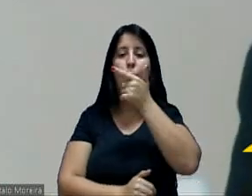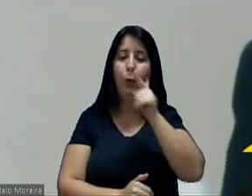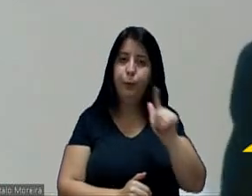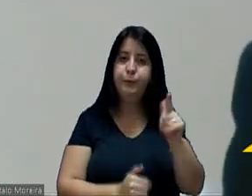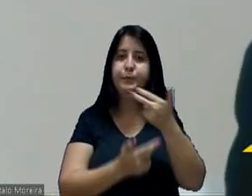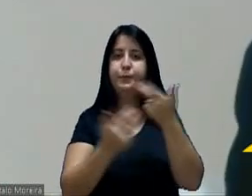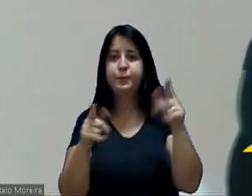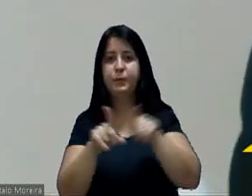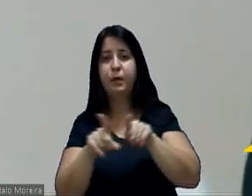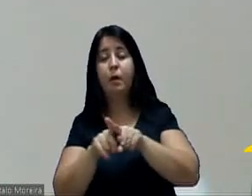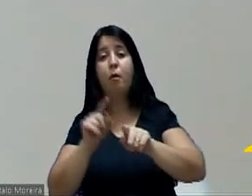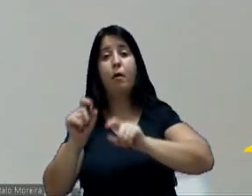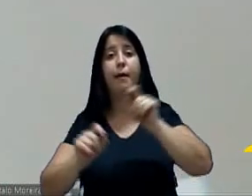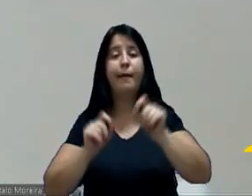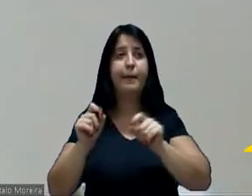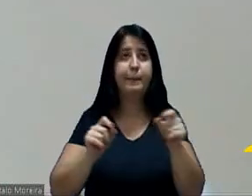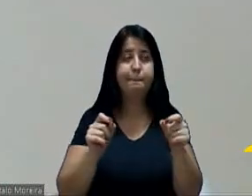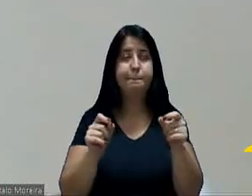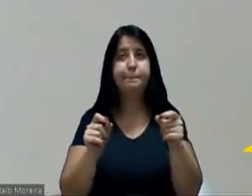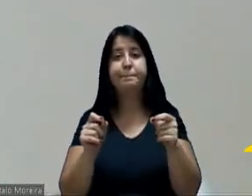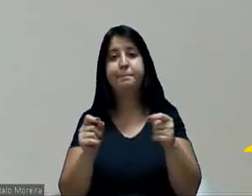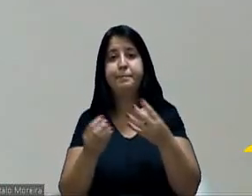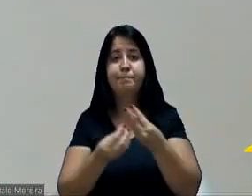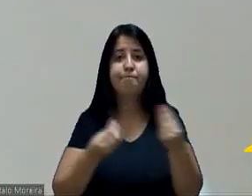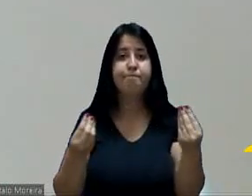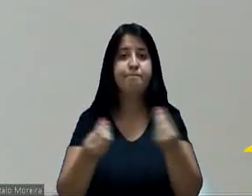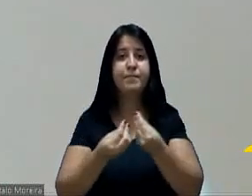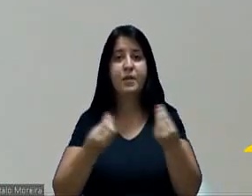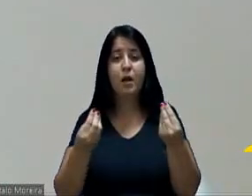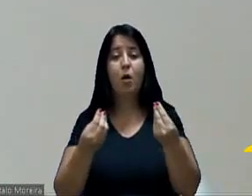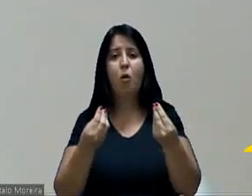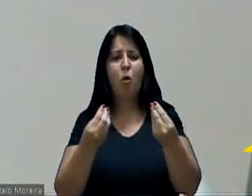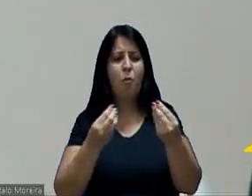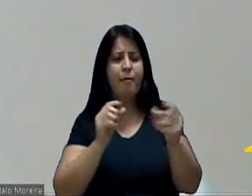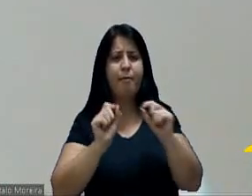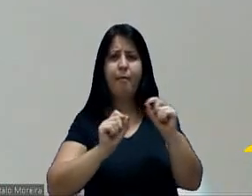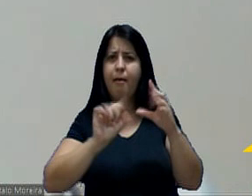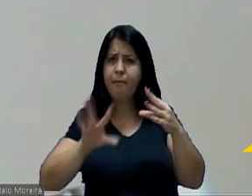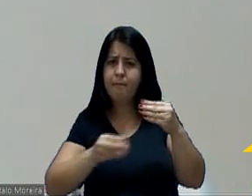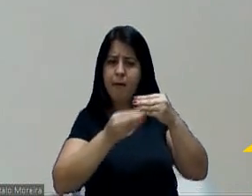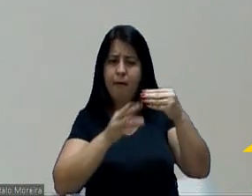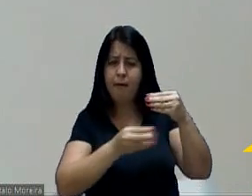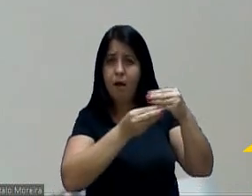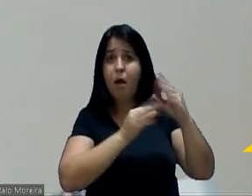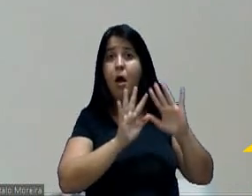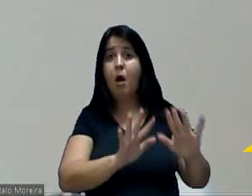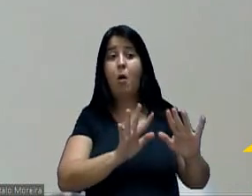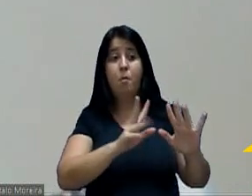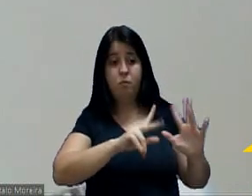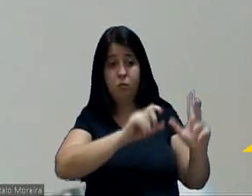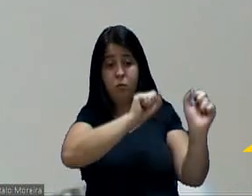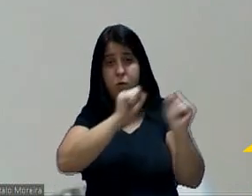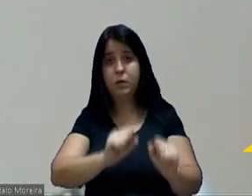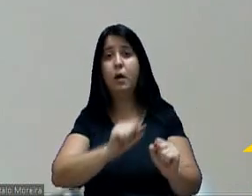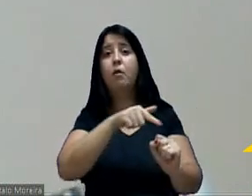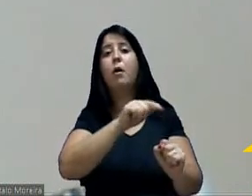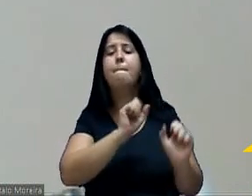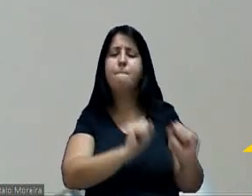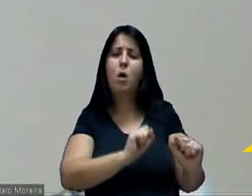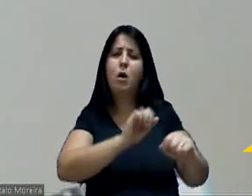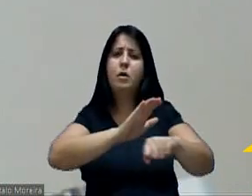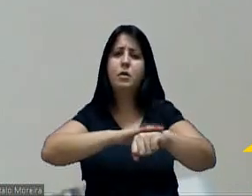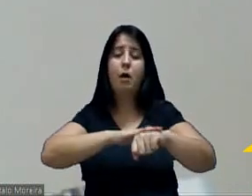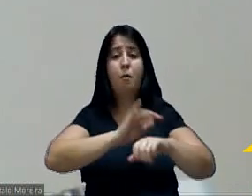batendo até na própria questão sobre aonde vai a emenda, o próprio Poder Executivo tem a intenção de comprar 300